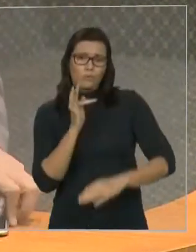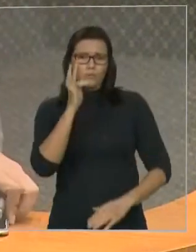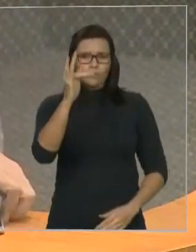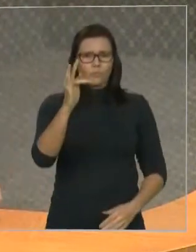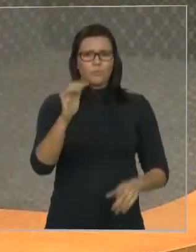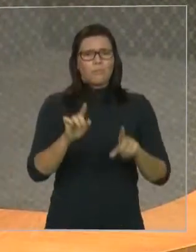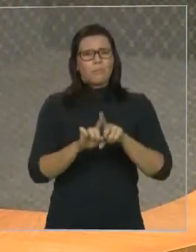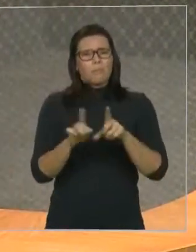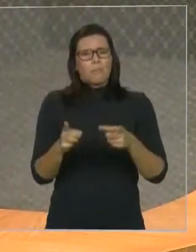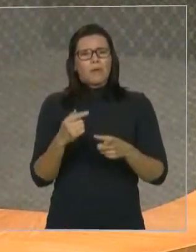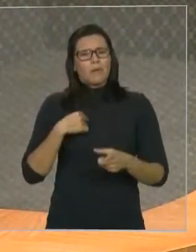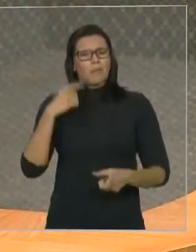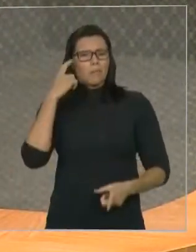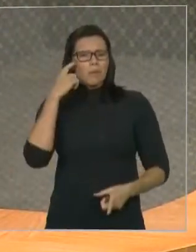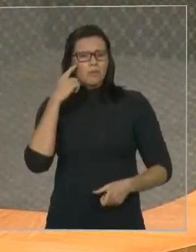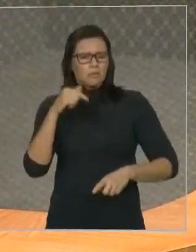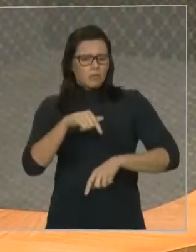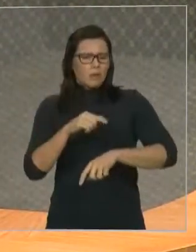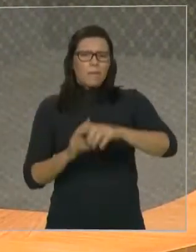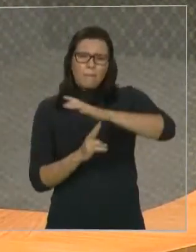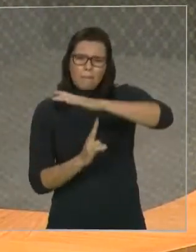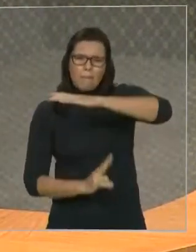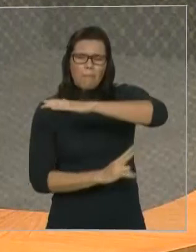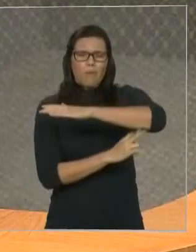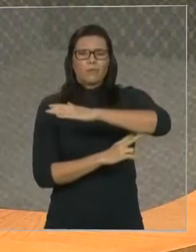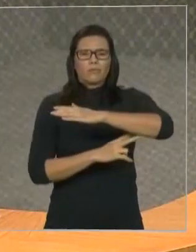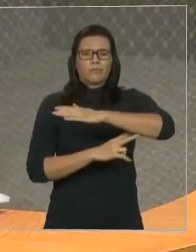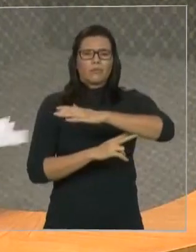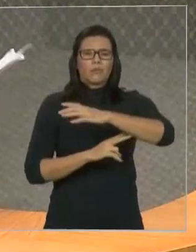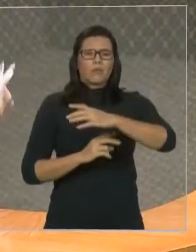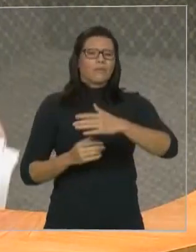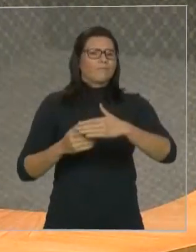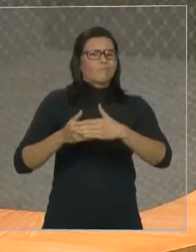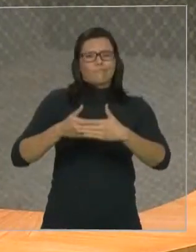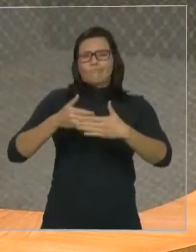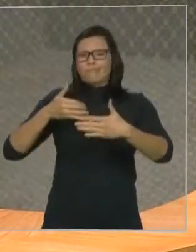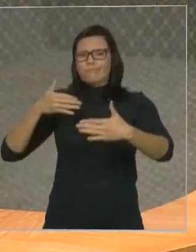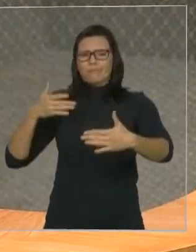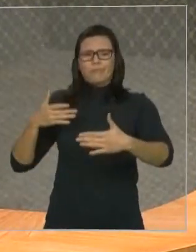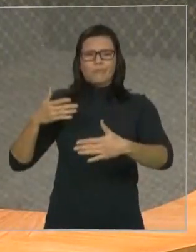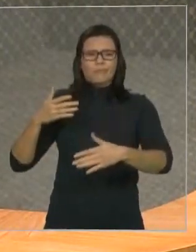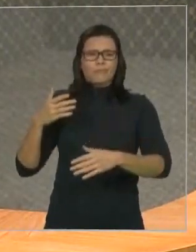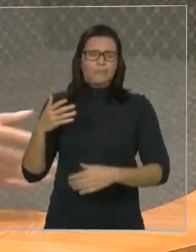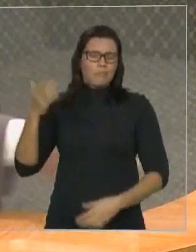retrocesso, infelizmente. Mas esse tempo, graças a Deus, vai acabar. Senhor presidente, muito obrigado.